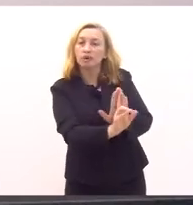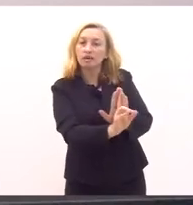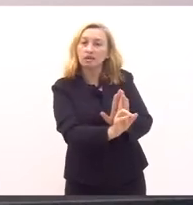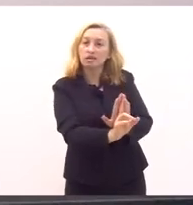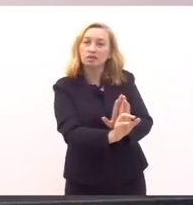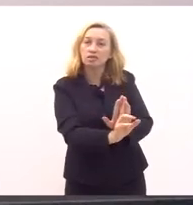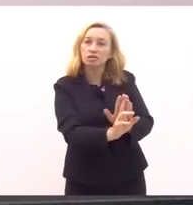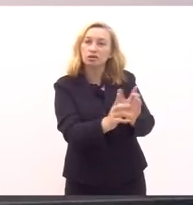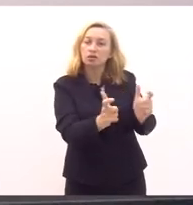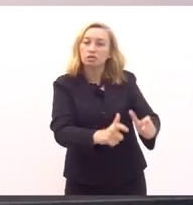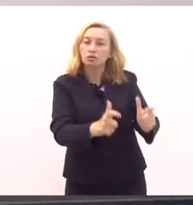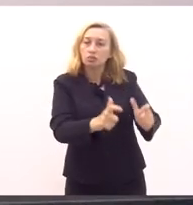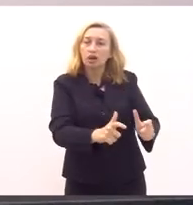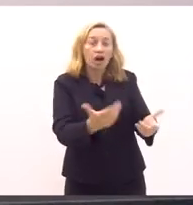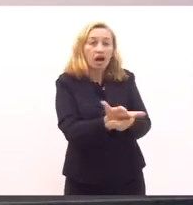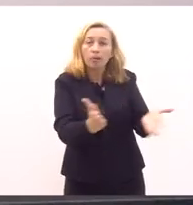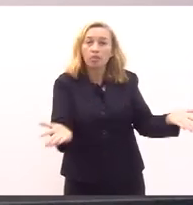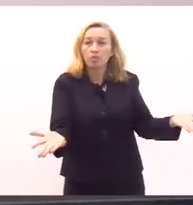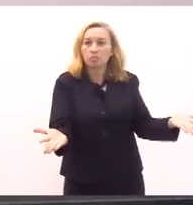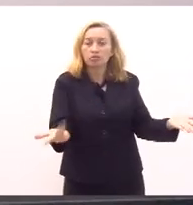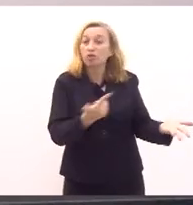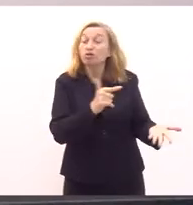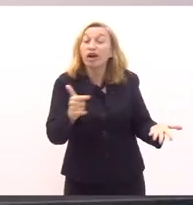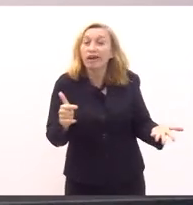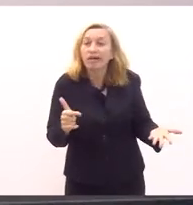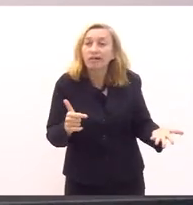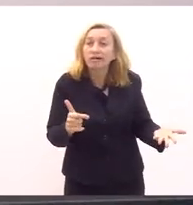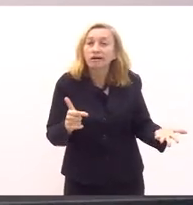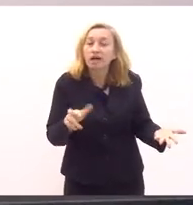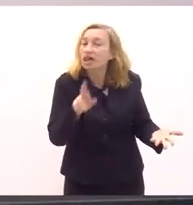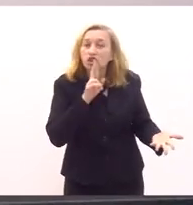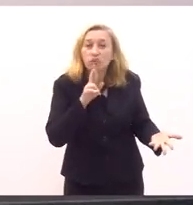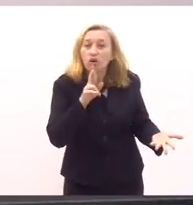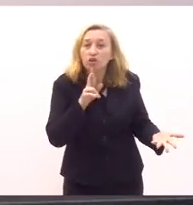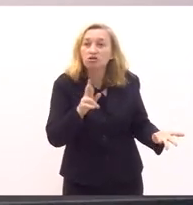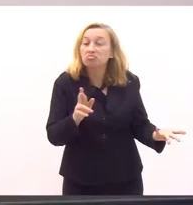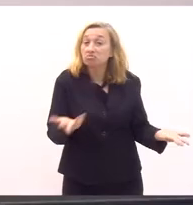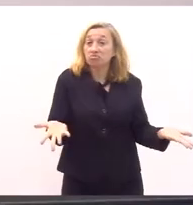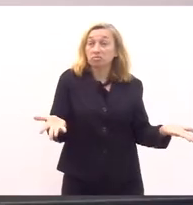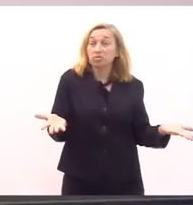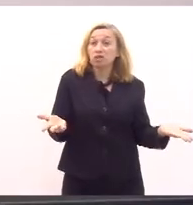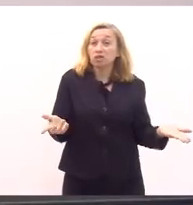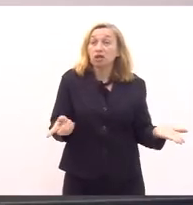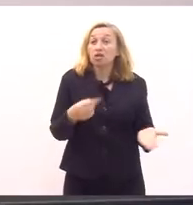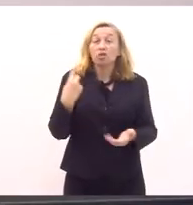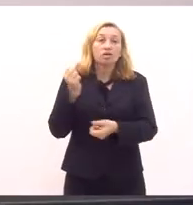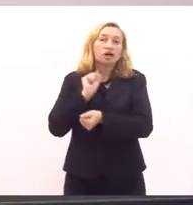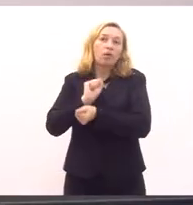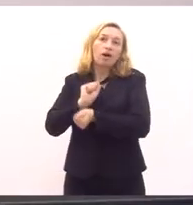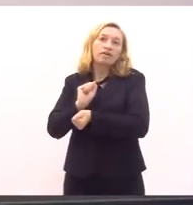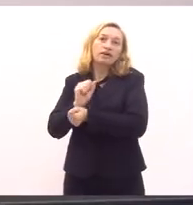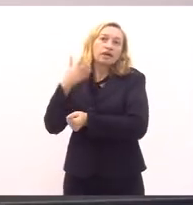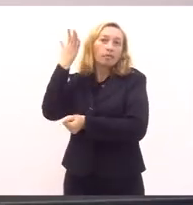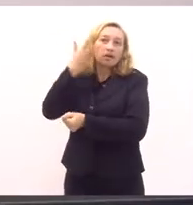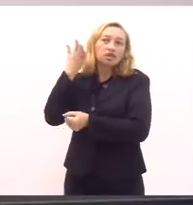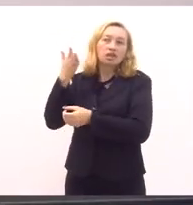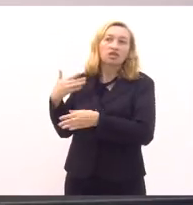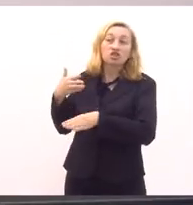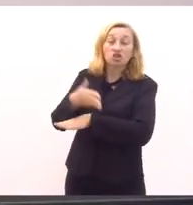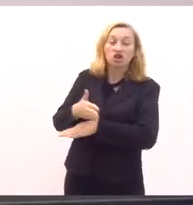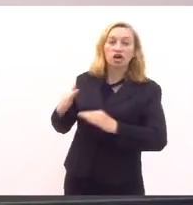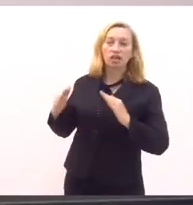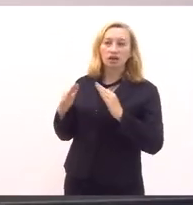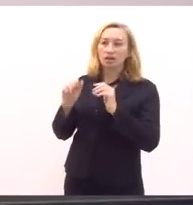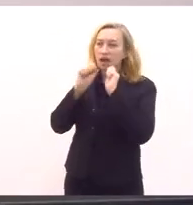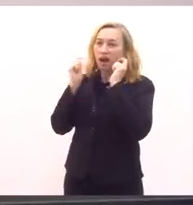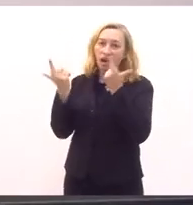classe, acabou. Não tem resposta para ele. A resposta, nós estamos aguardando a mensagem vir para a Alerj. É isso